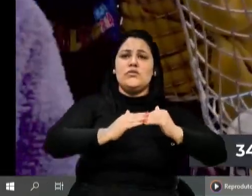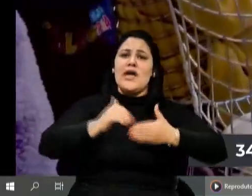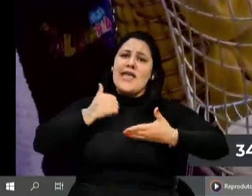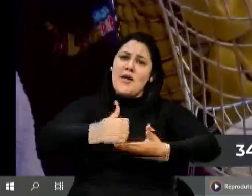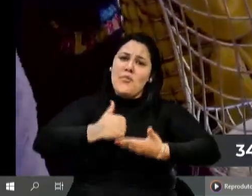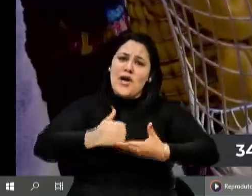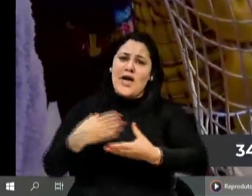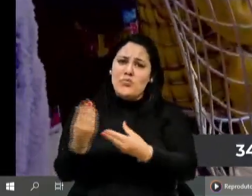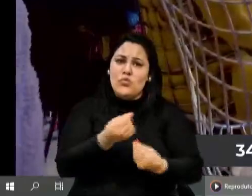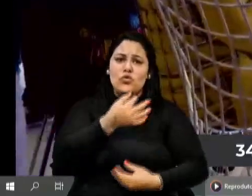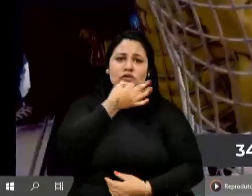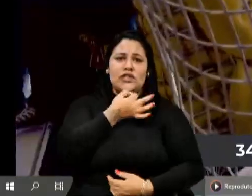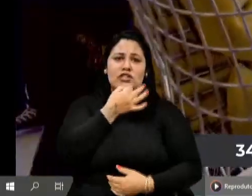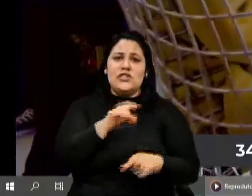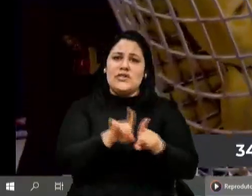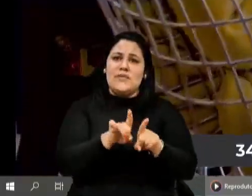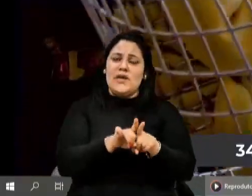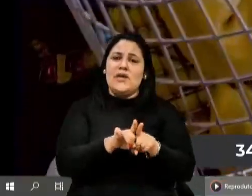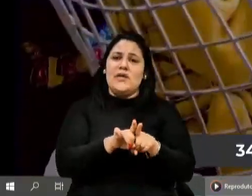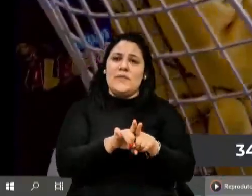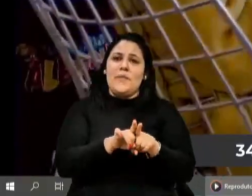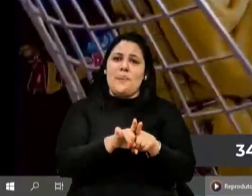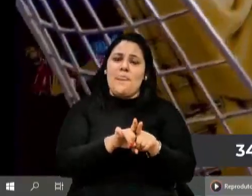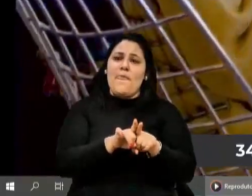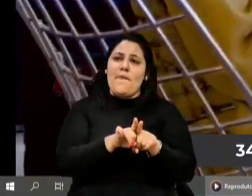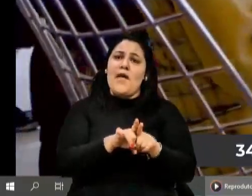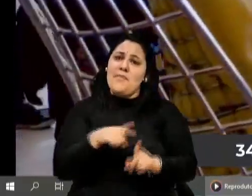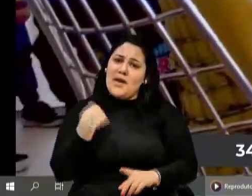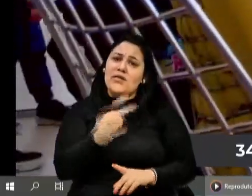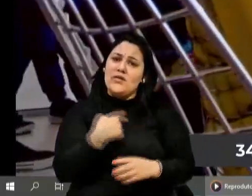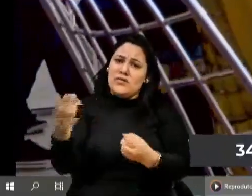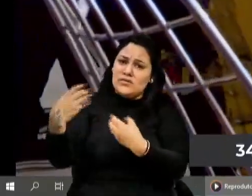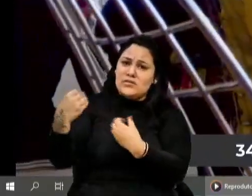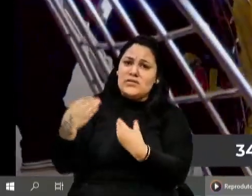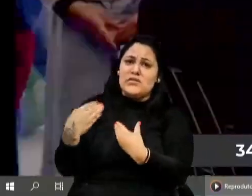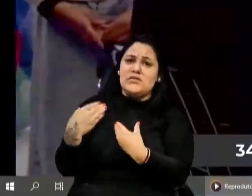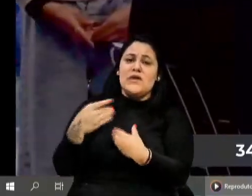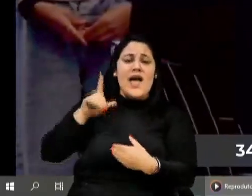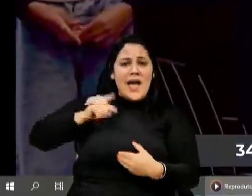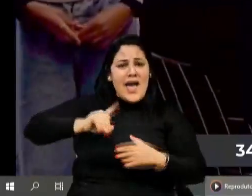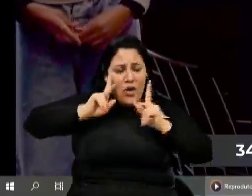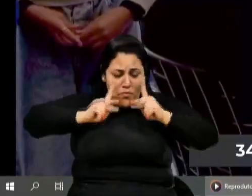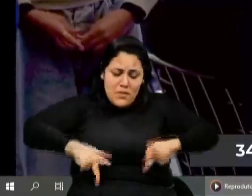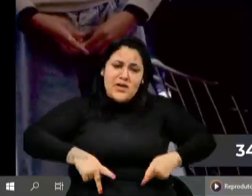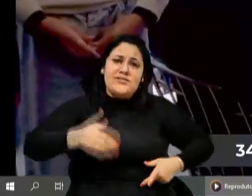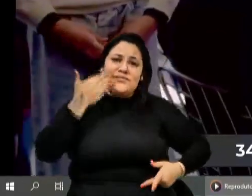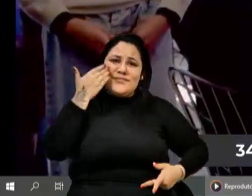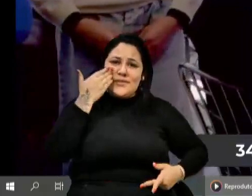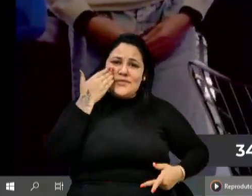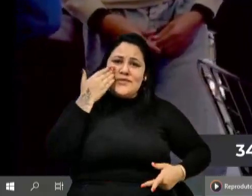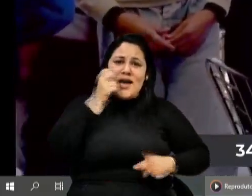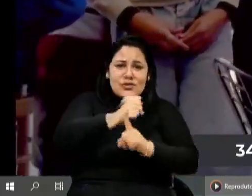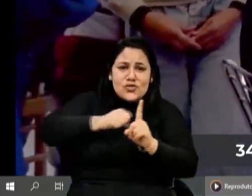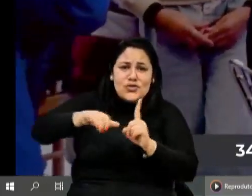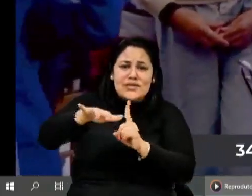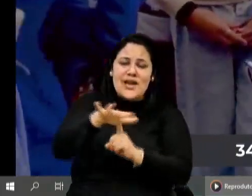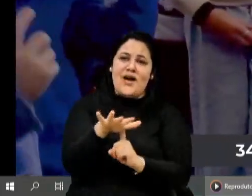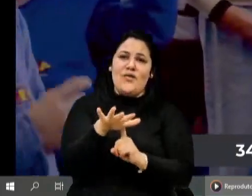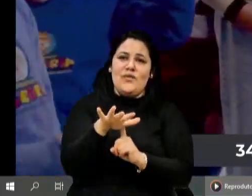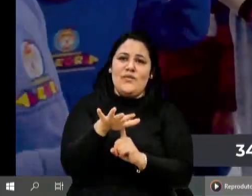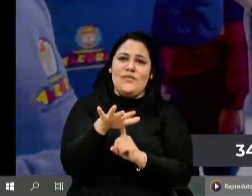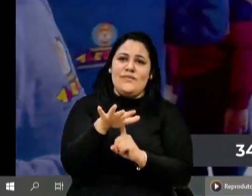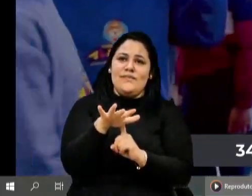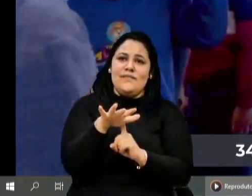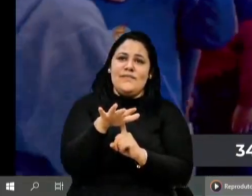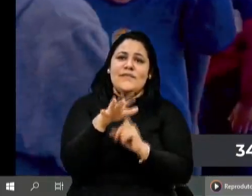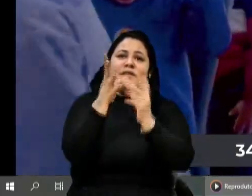para o nosso próprio envelhecimento. Então, isso é uma questão humana, e social, humana, que nós precisamos